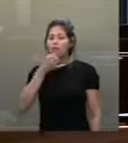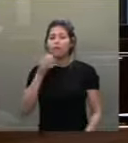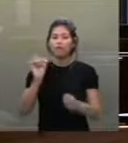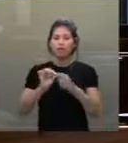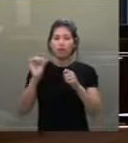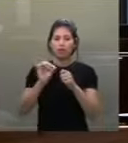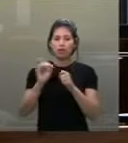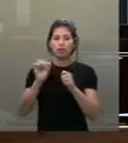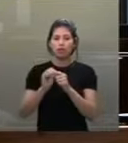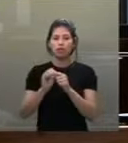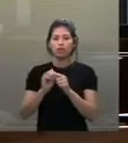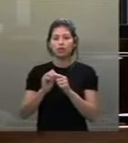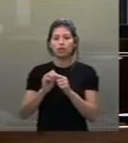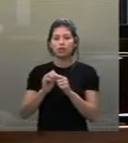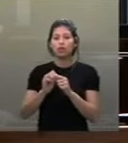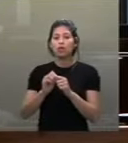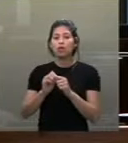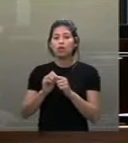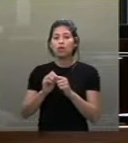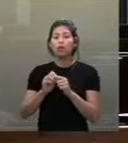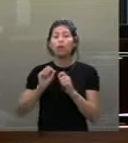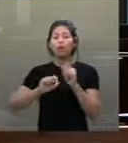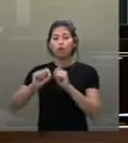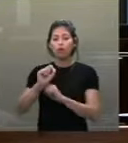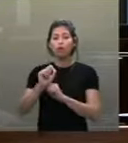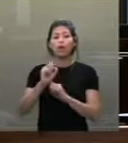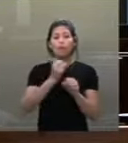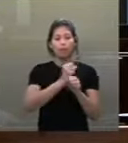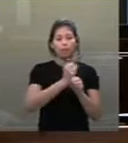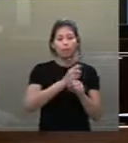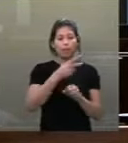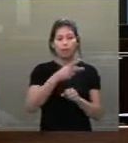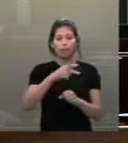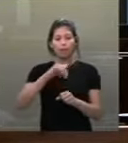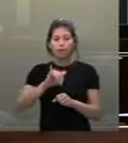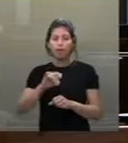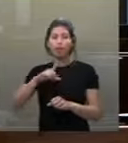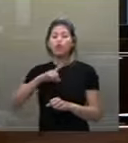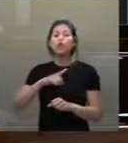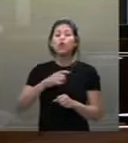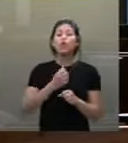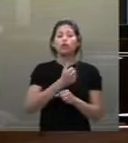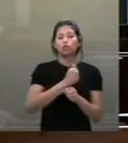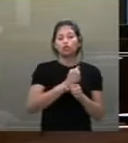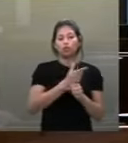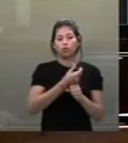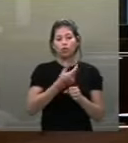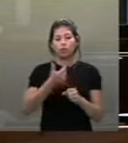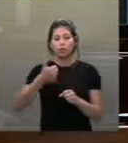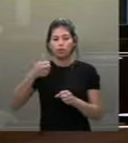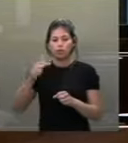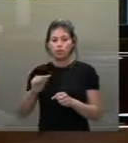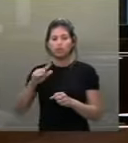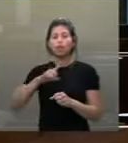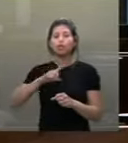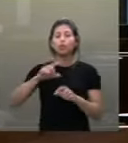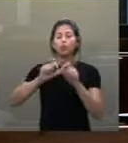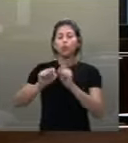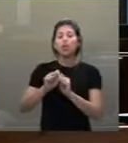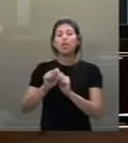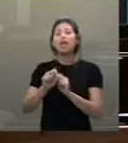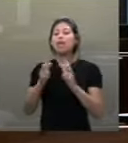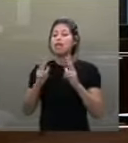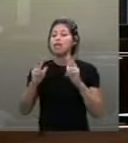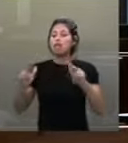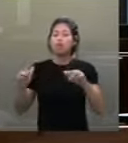brasileiros foi em 2017, quando foi instituída a PPI, que iguala o mercado brasileiro a um Japão de petróleo e a